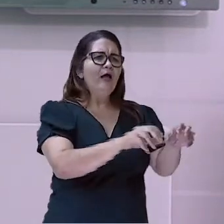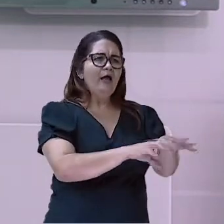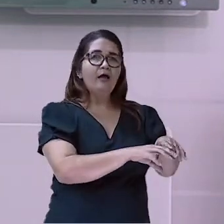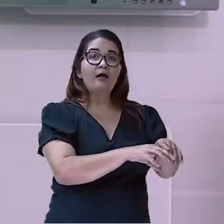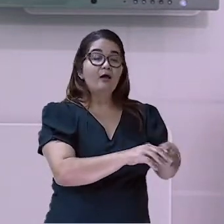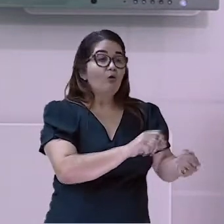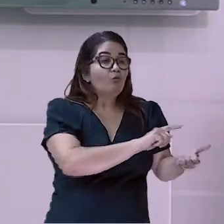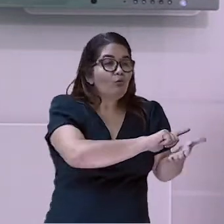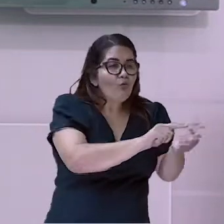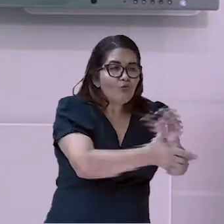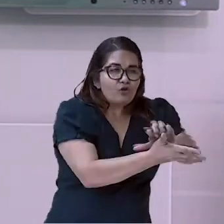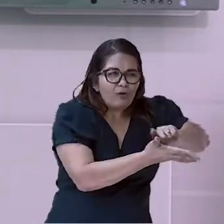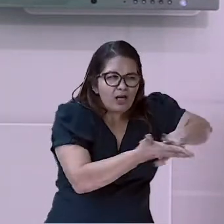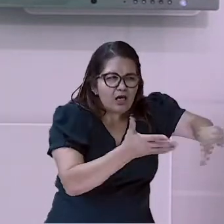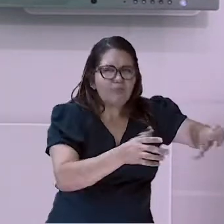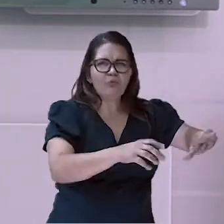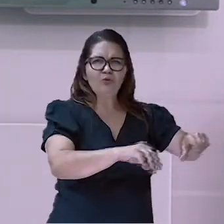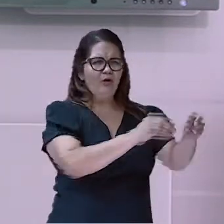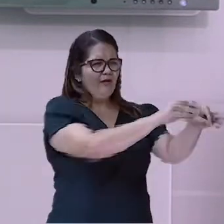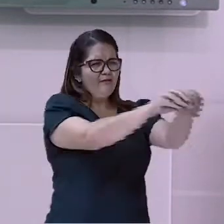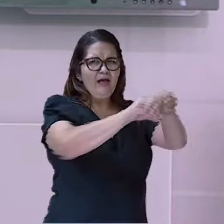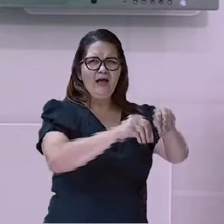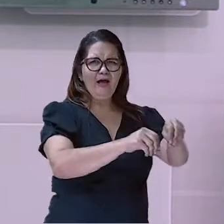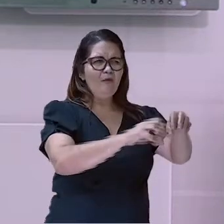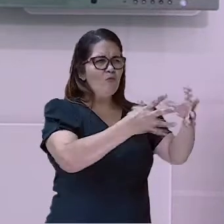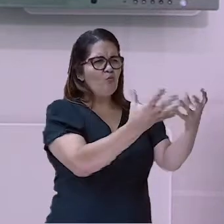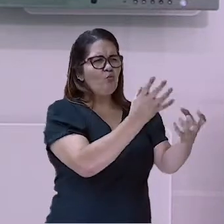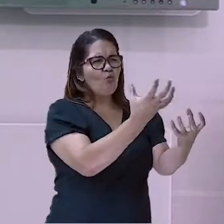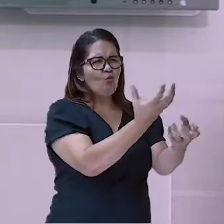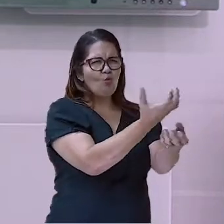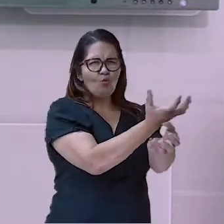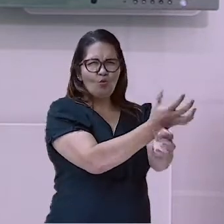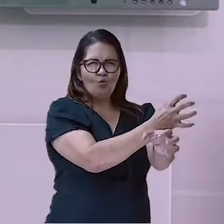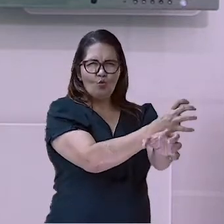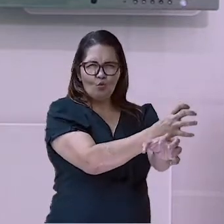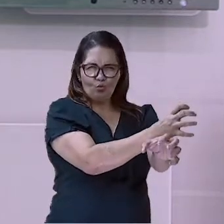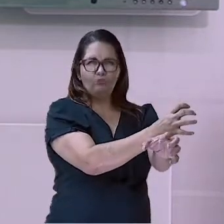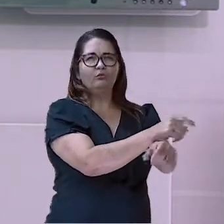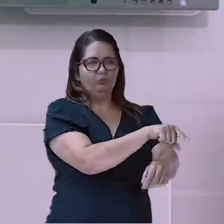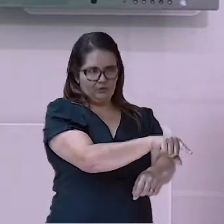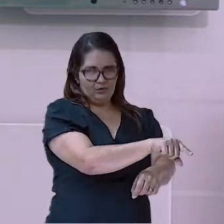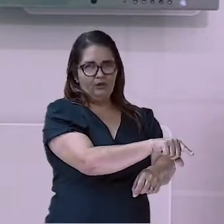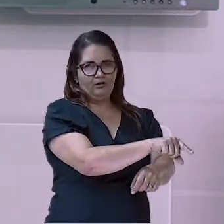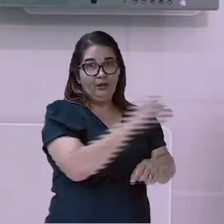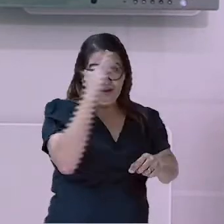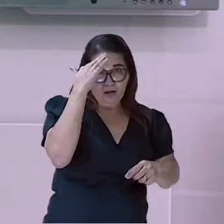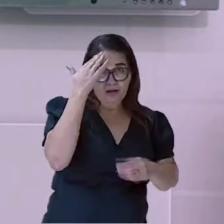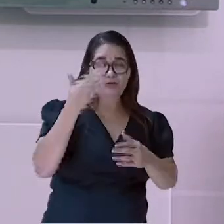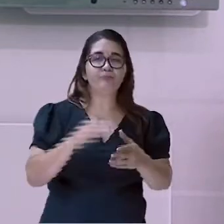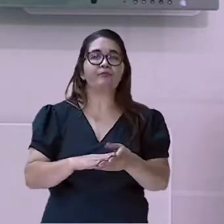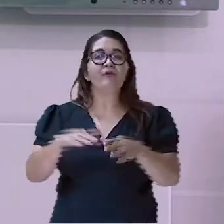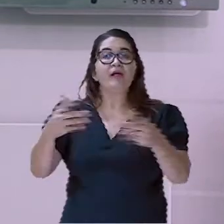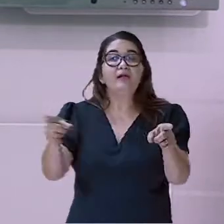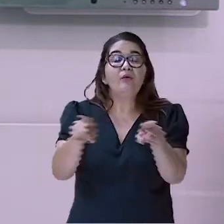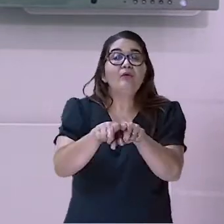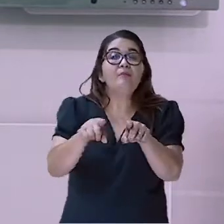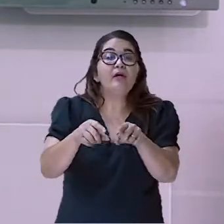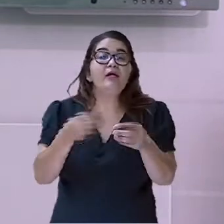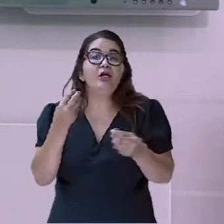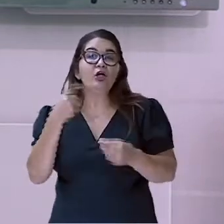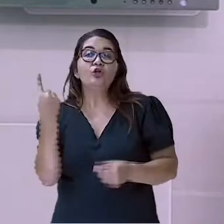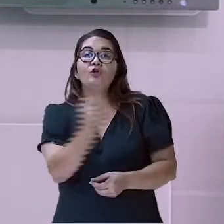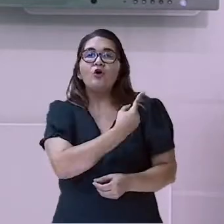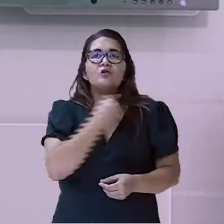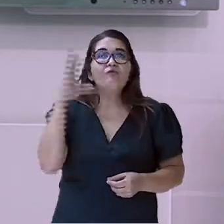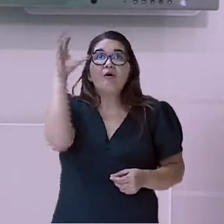elas conseguem sobreviver nesses lugares? Então, isso que a gente vai falar um pouquinho hoje. E a gente vai falar do Brasil.